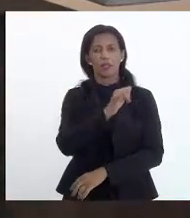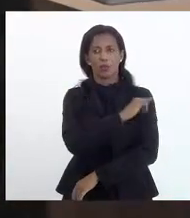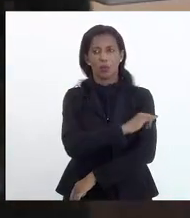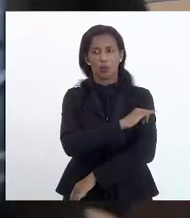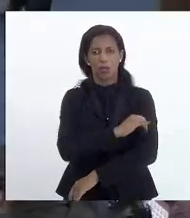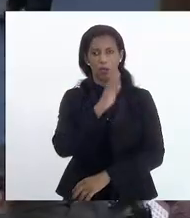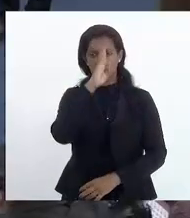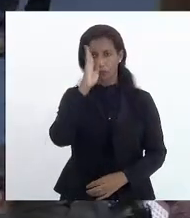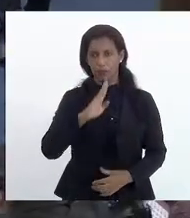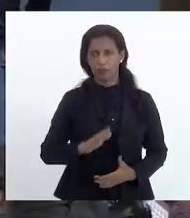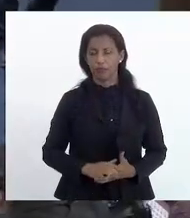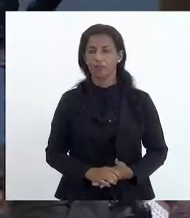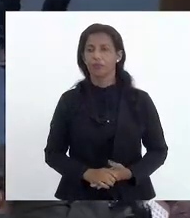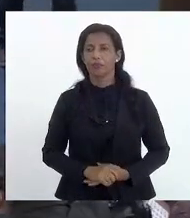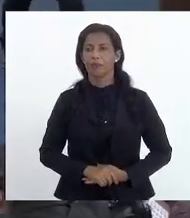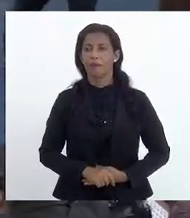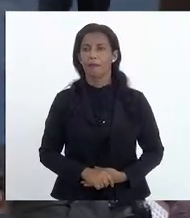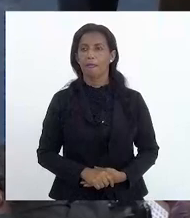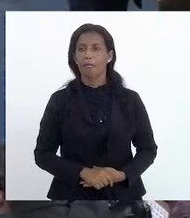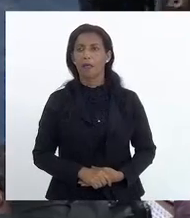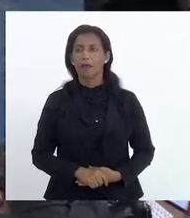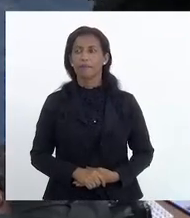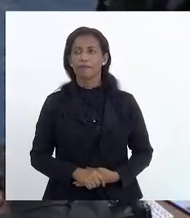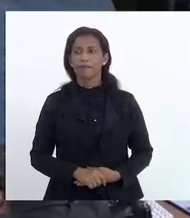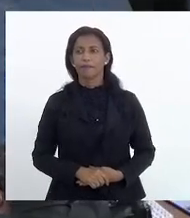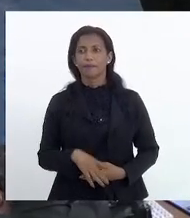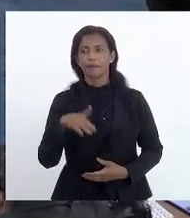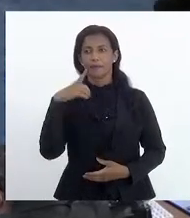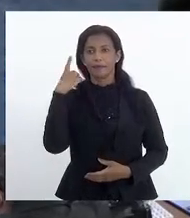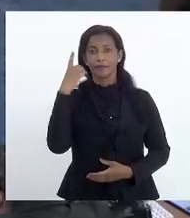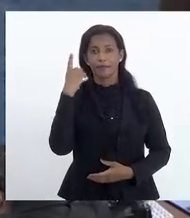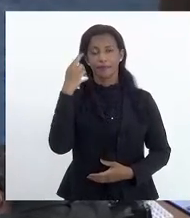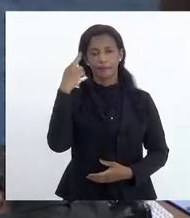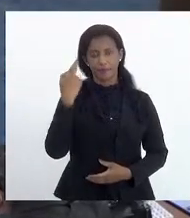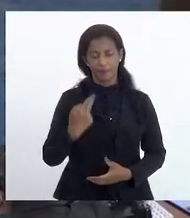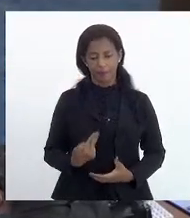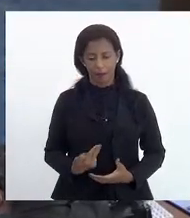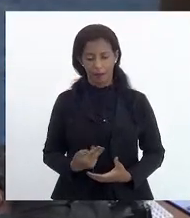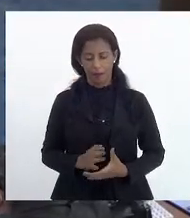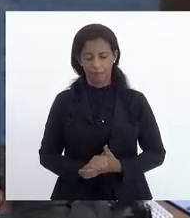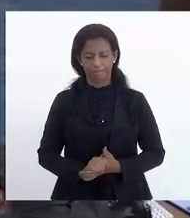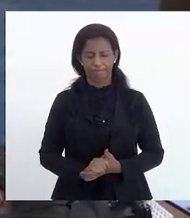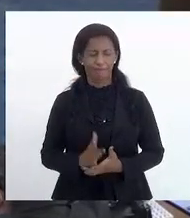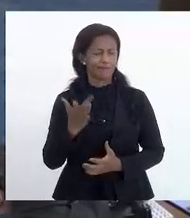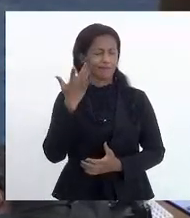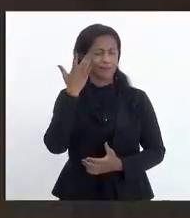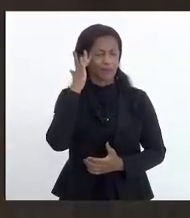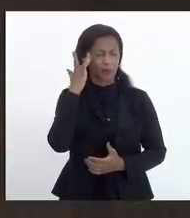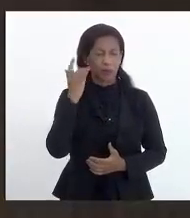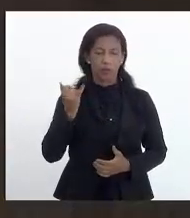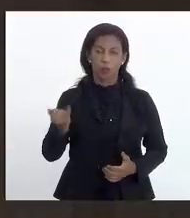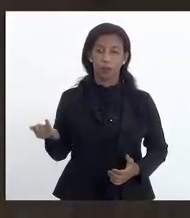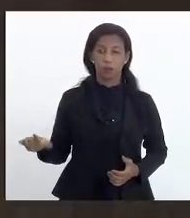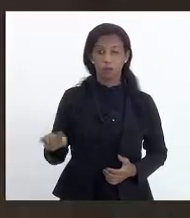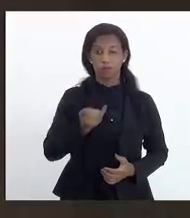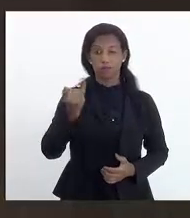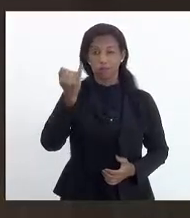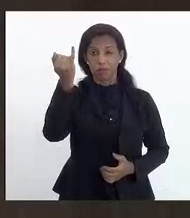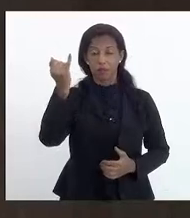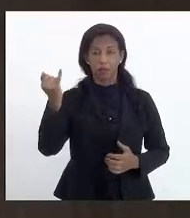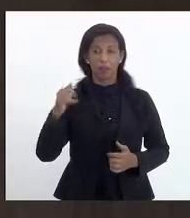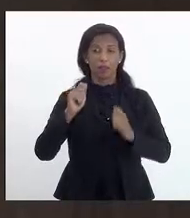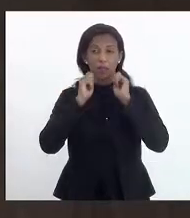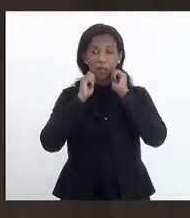Brasil. Senhor presidente. Deputada Renata. Senhor presidente, acho fundamental que essa casa